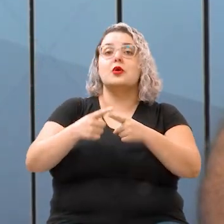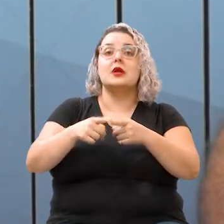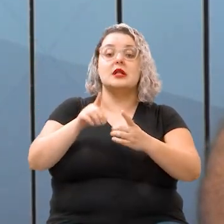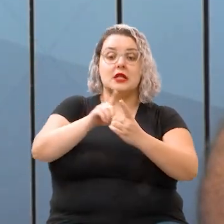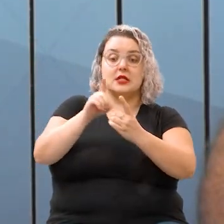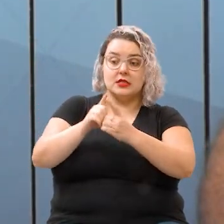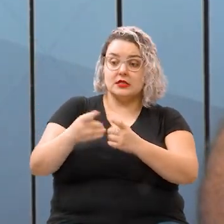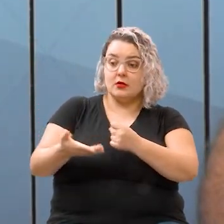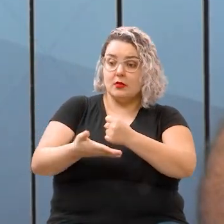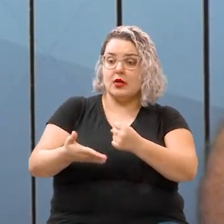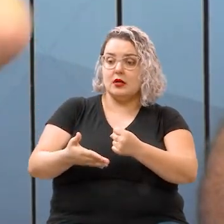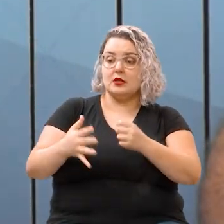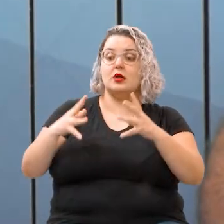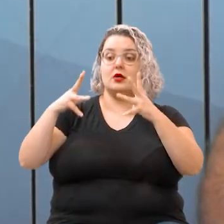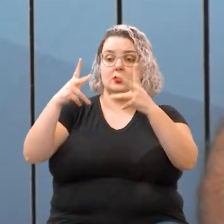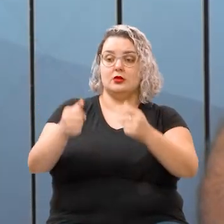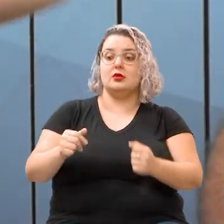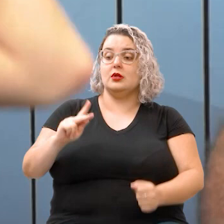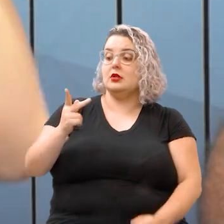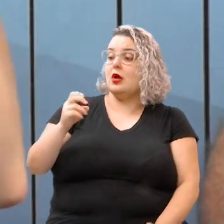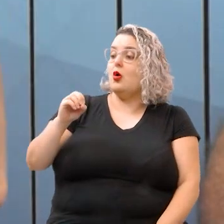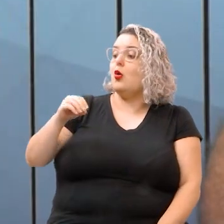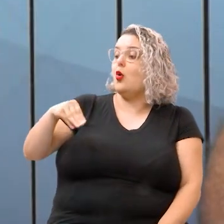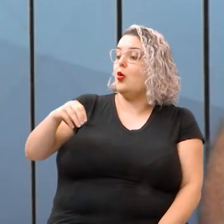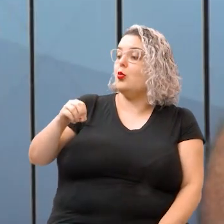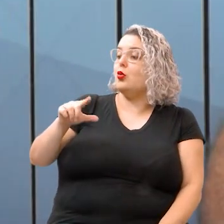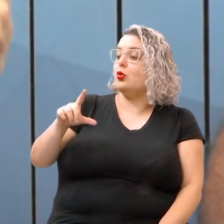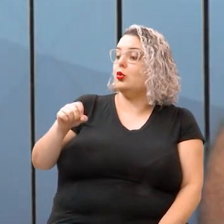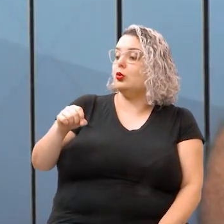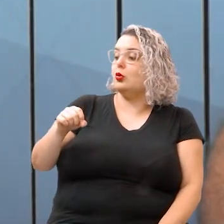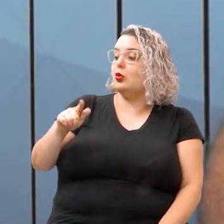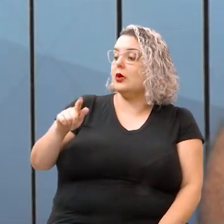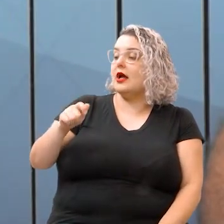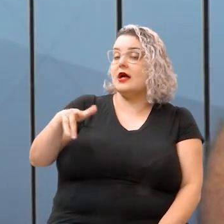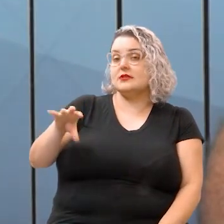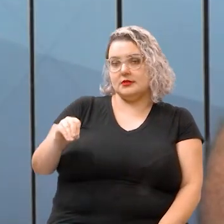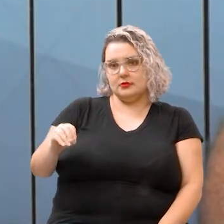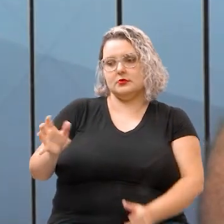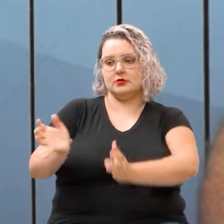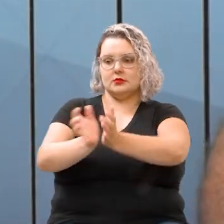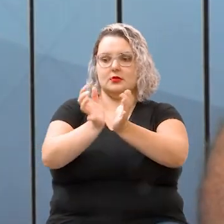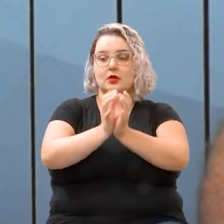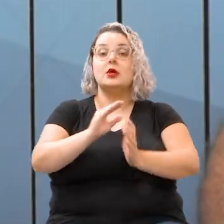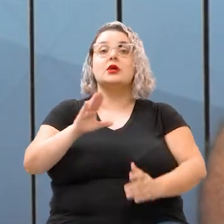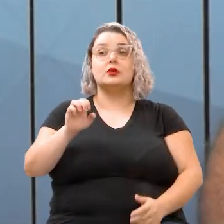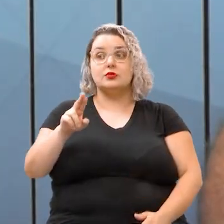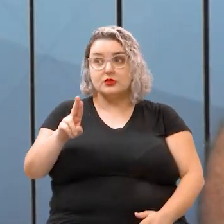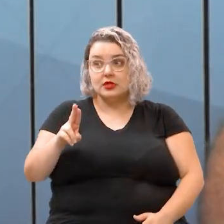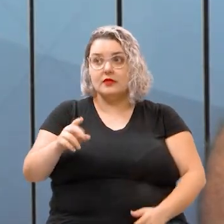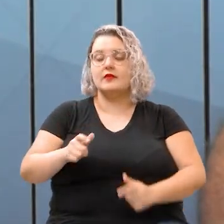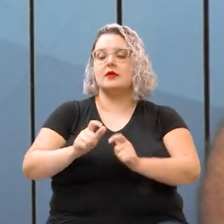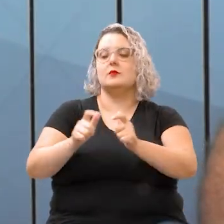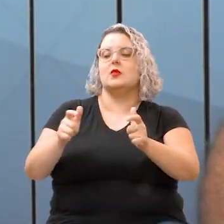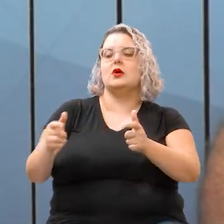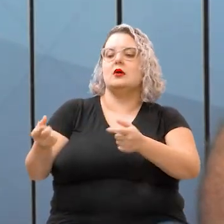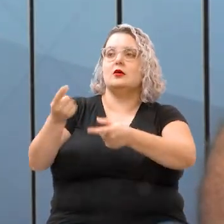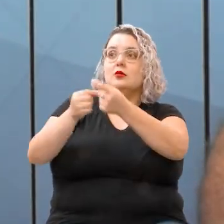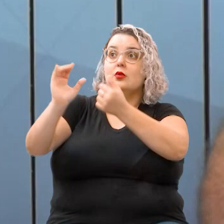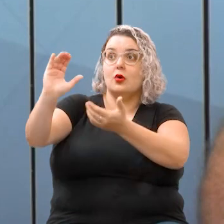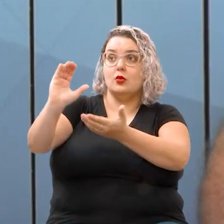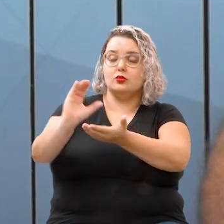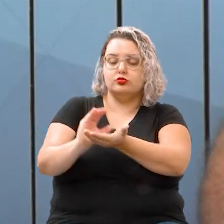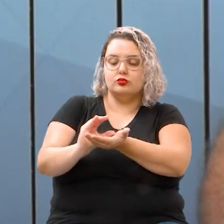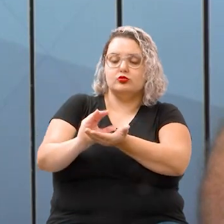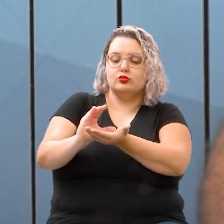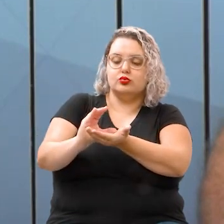já vem o pacotão, né, da homologação das equipes. No CEL, conforme vai tendo maior a produção, vai captando um pouco mais de